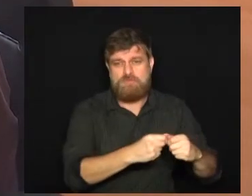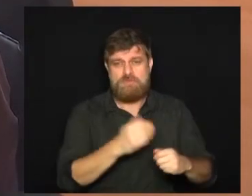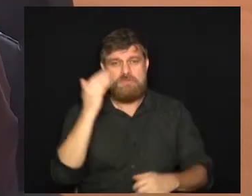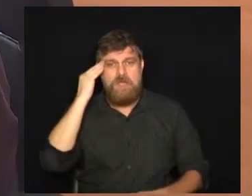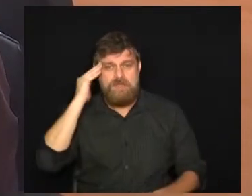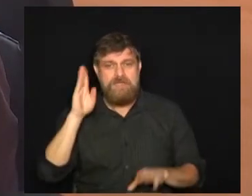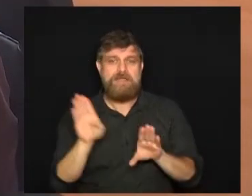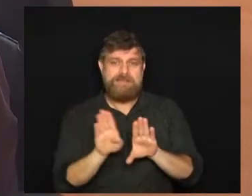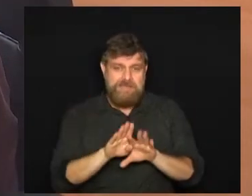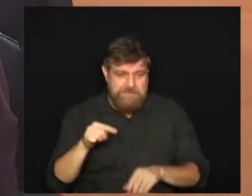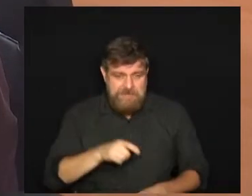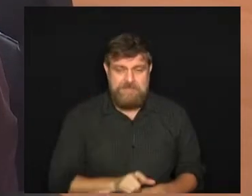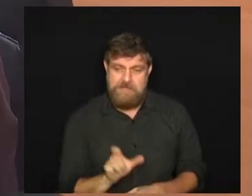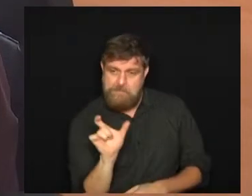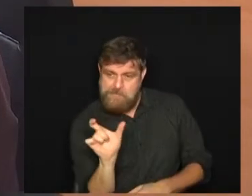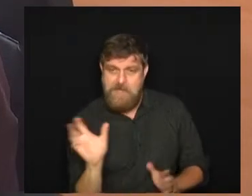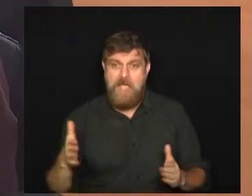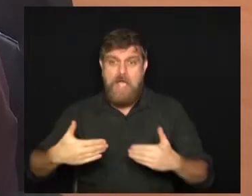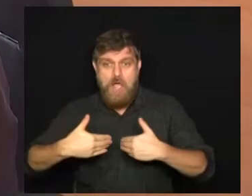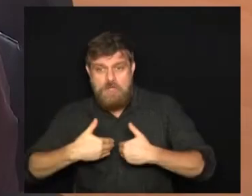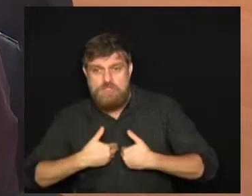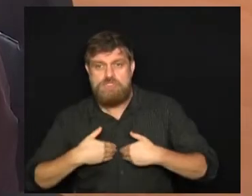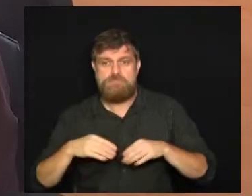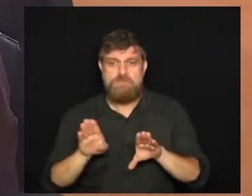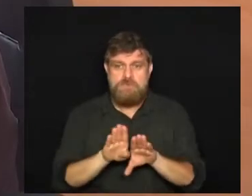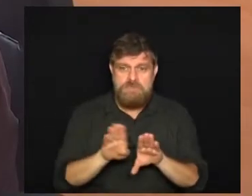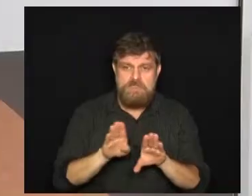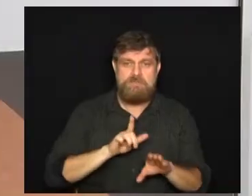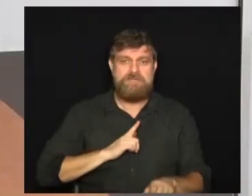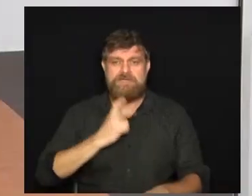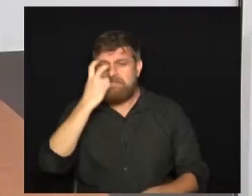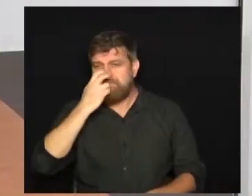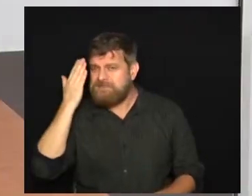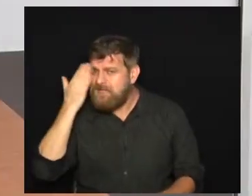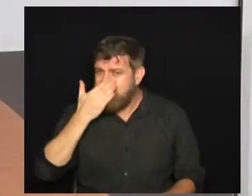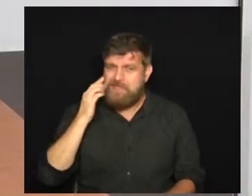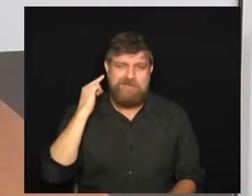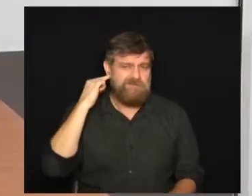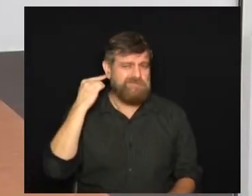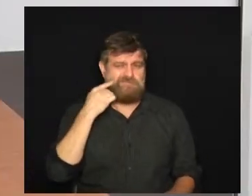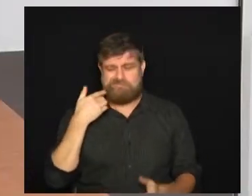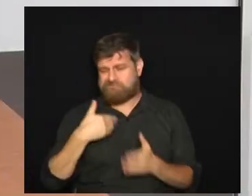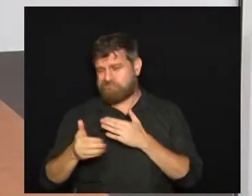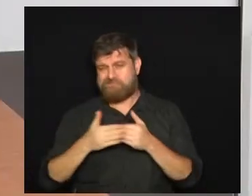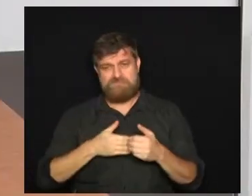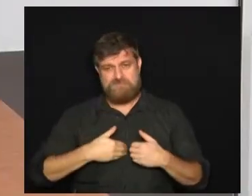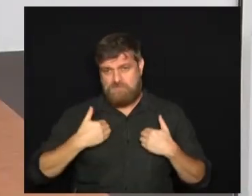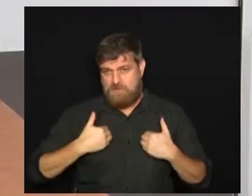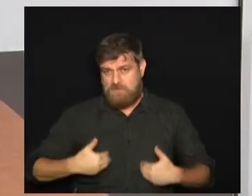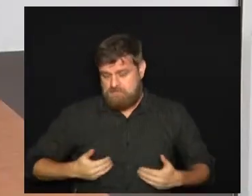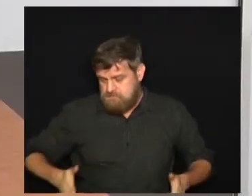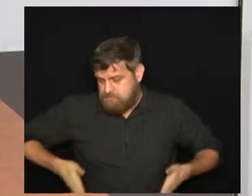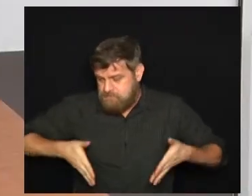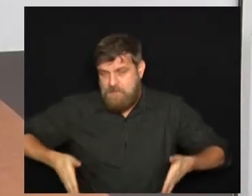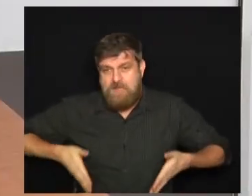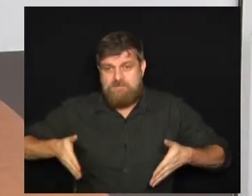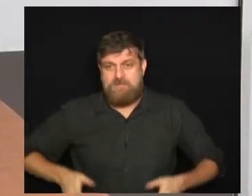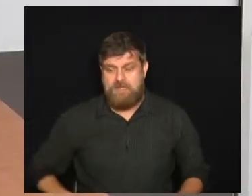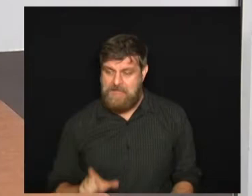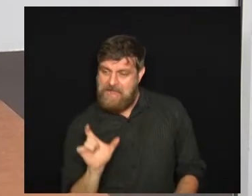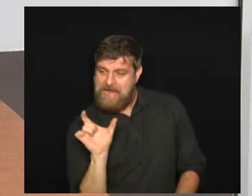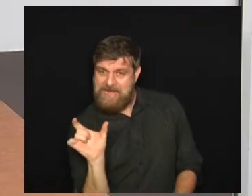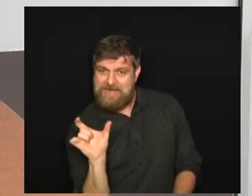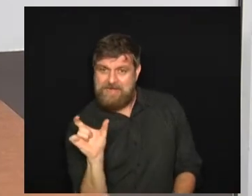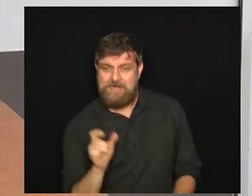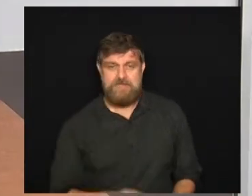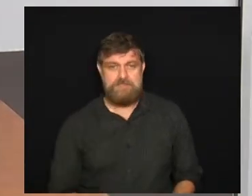também, para além do autismo, também para o deficiente visual, para o auditivo, para o físico, para todas as deficiências. Então nós não